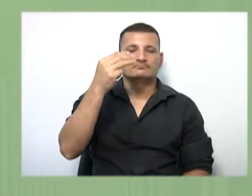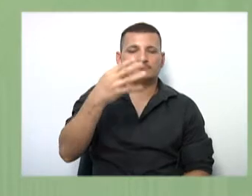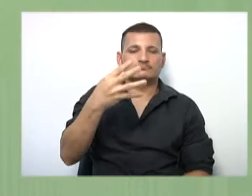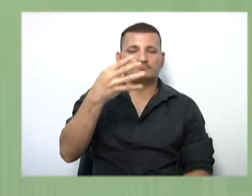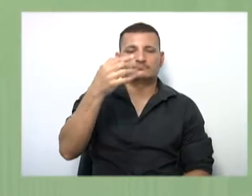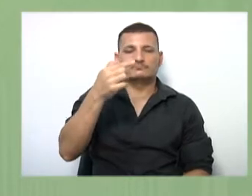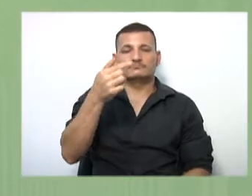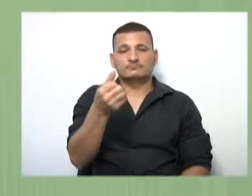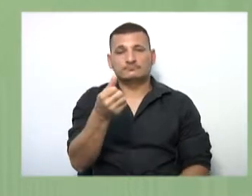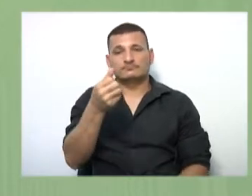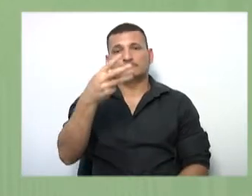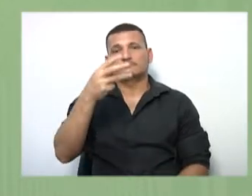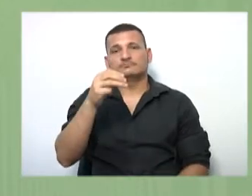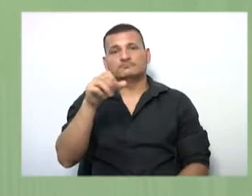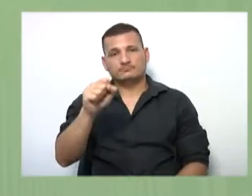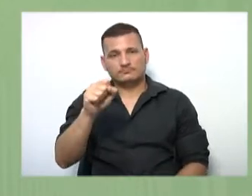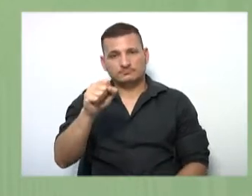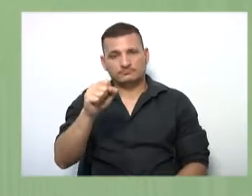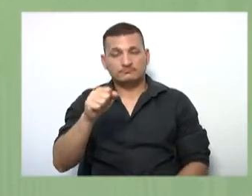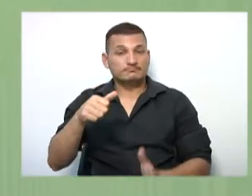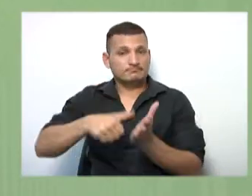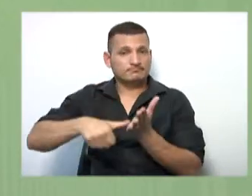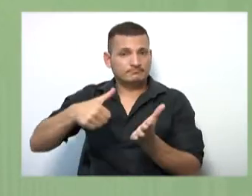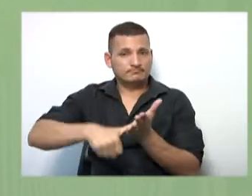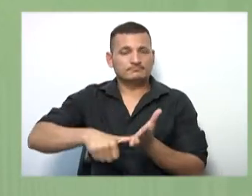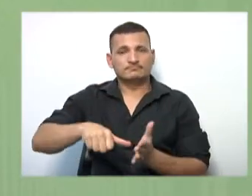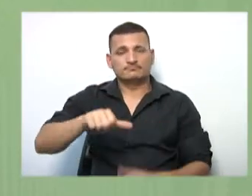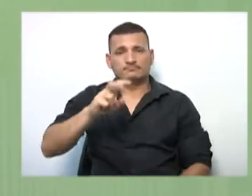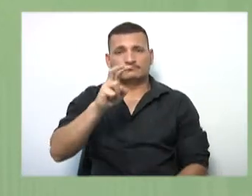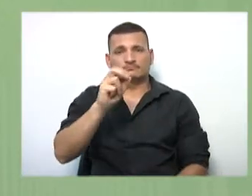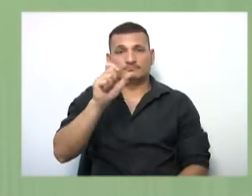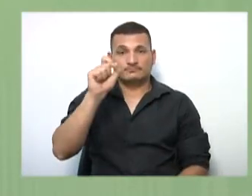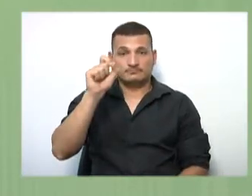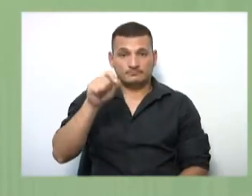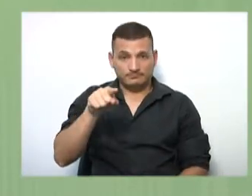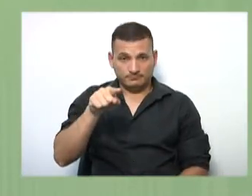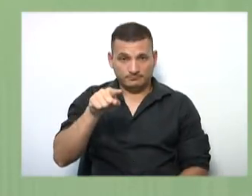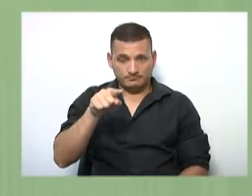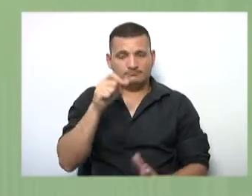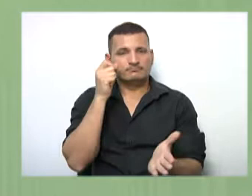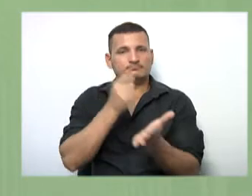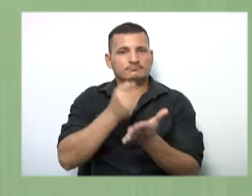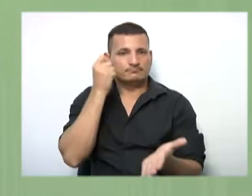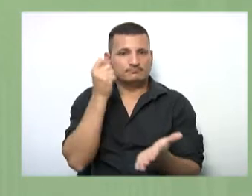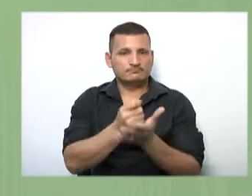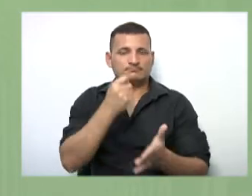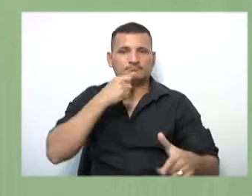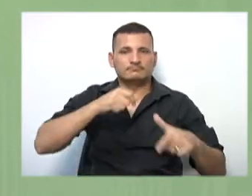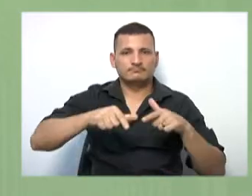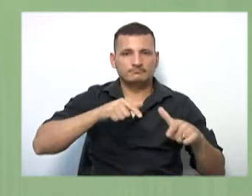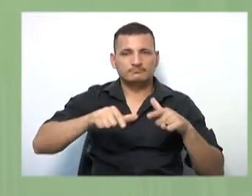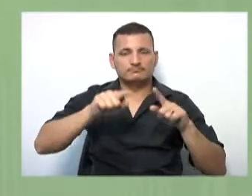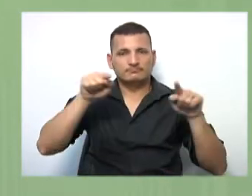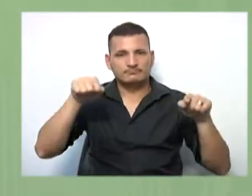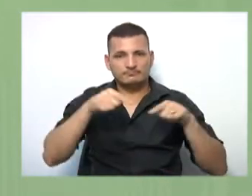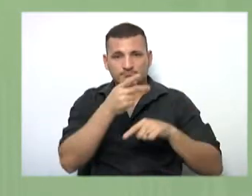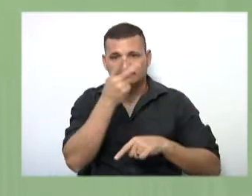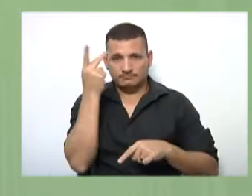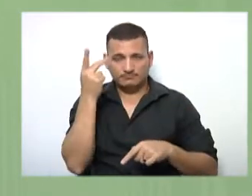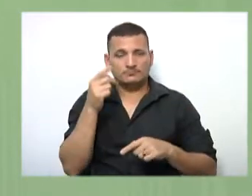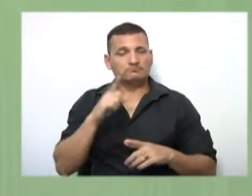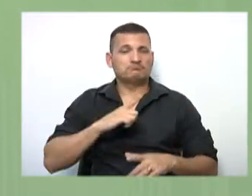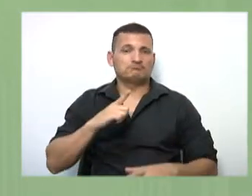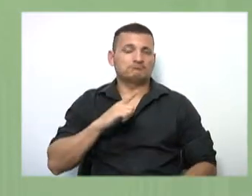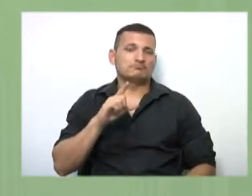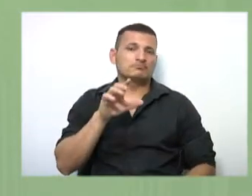7.476.308 associados, 50 mil empregados, e esse ramo está espalhado por todas as regiões do